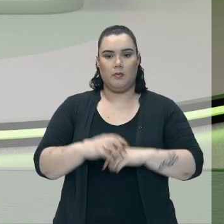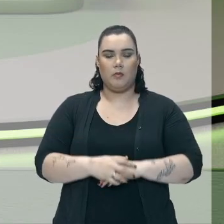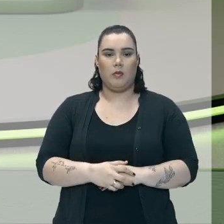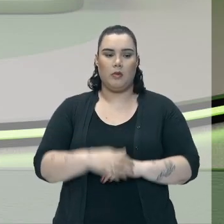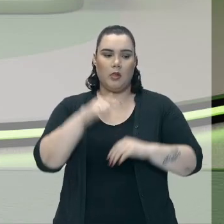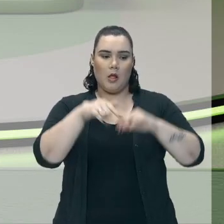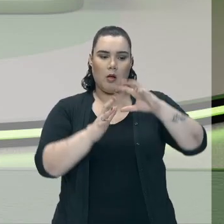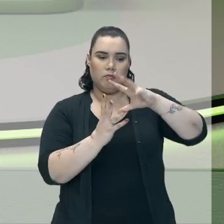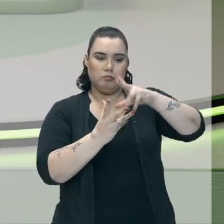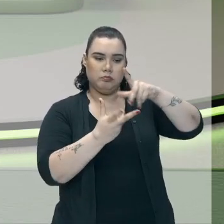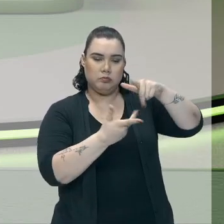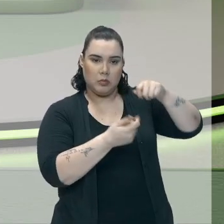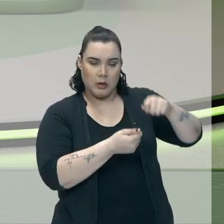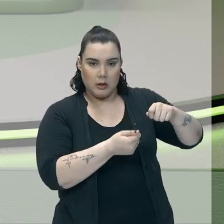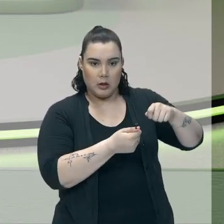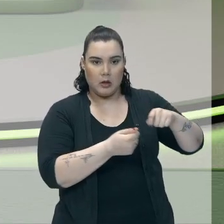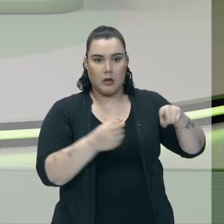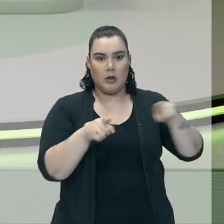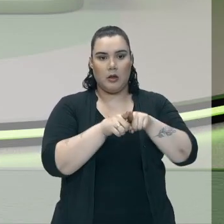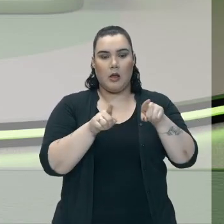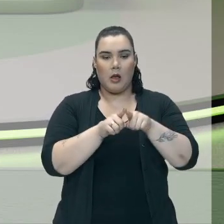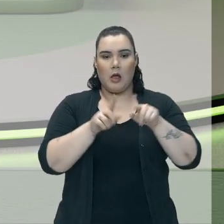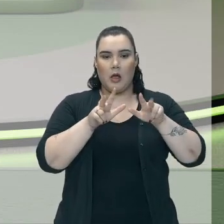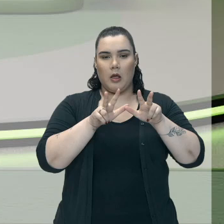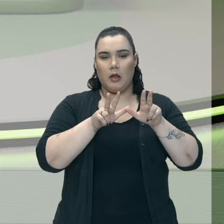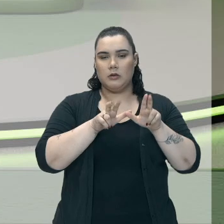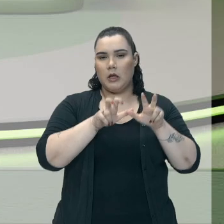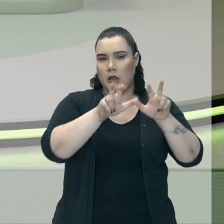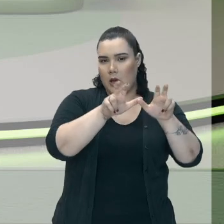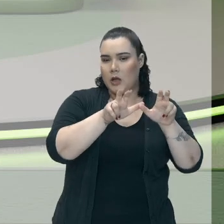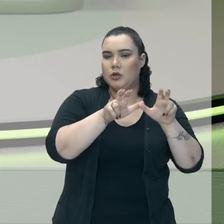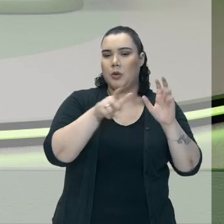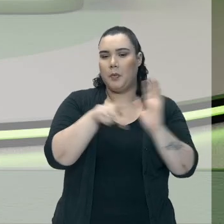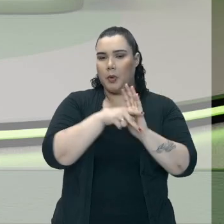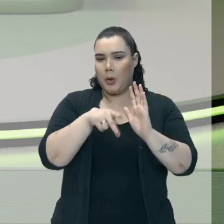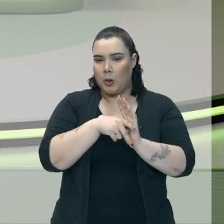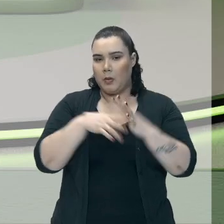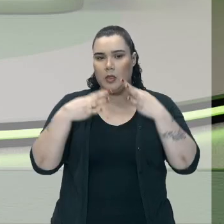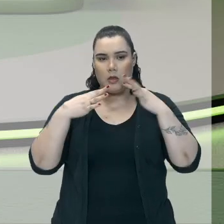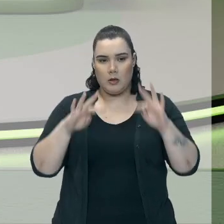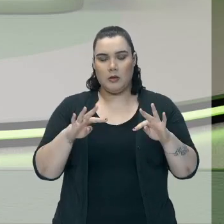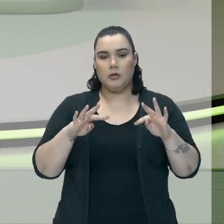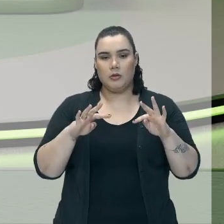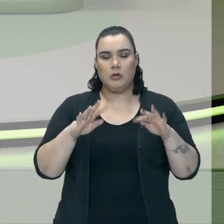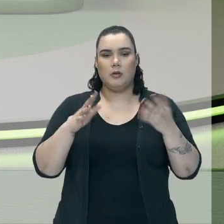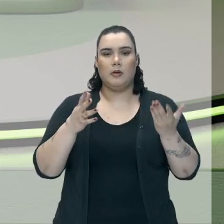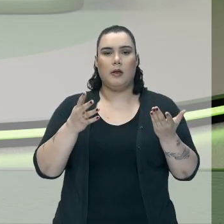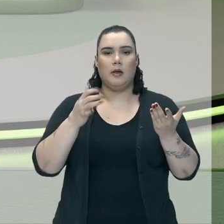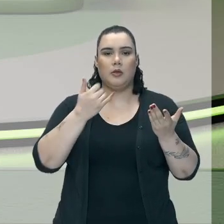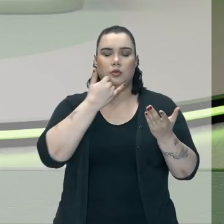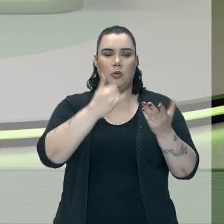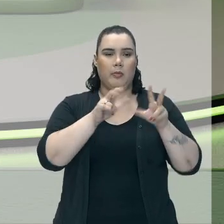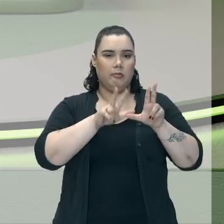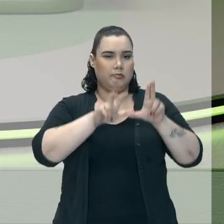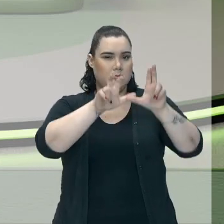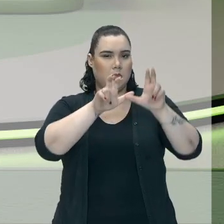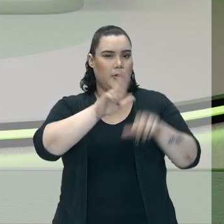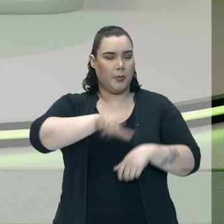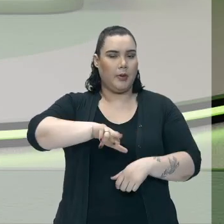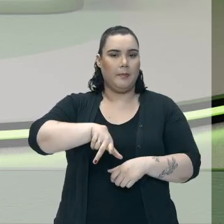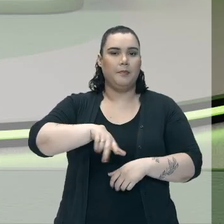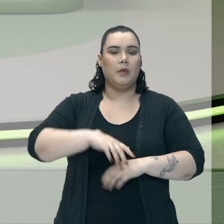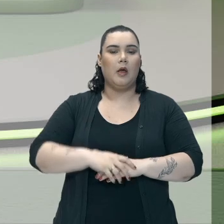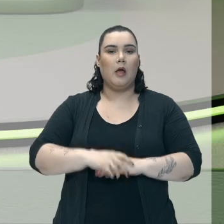de planetas, seus satélites naturais, né? A Terra só tem um, que é a Lua, mas tem outros planetas que têm mais de